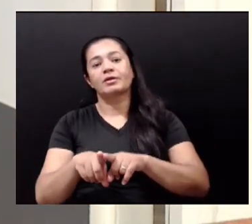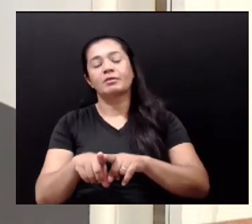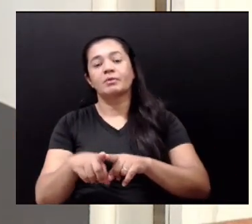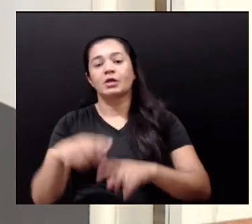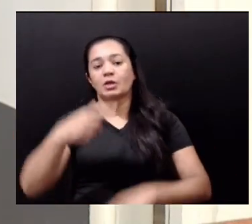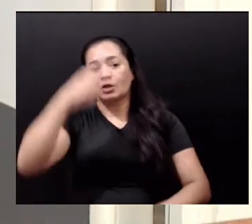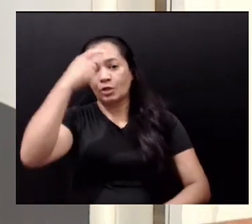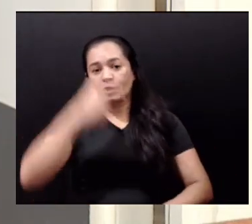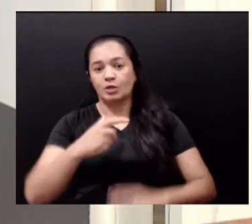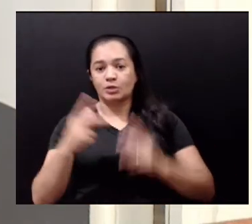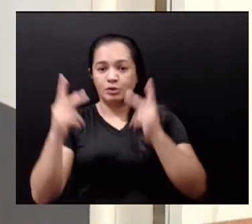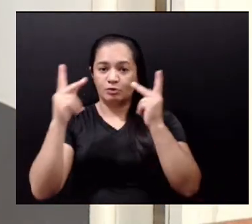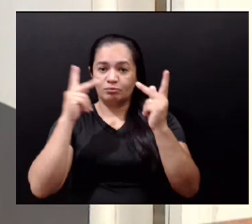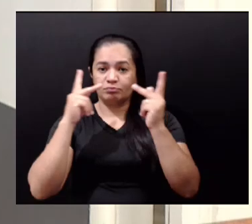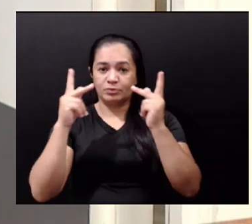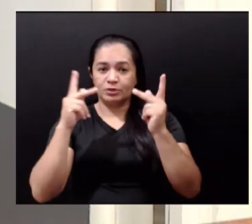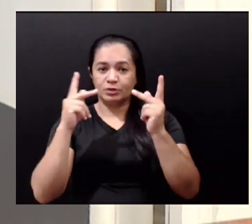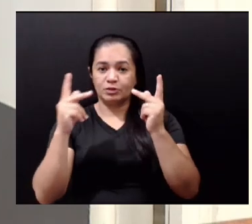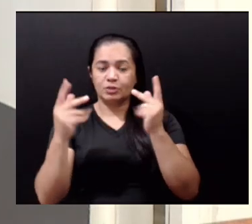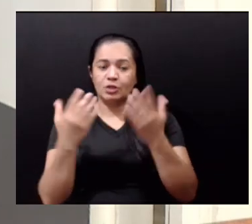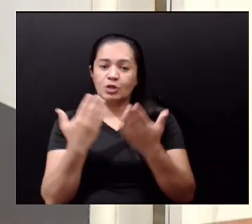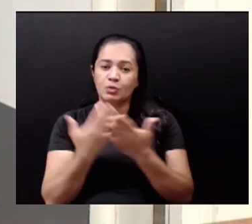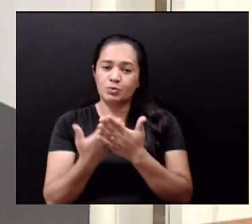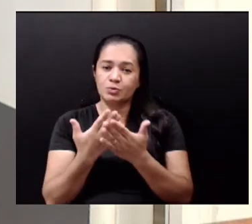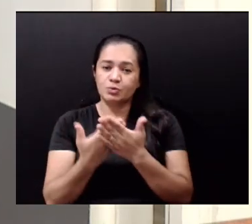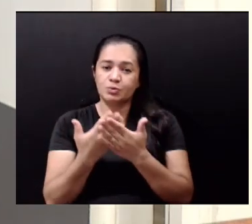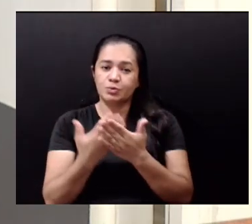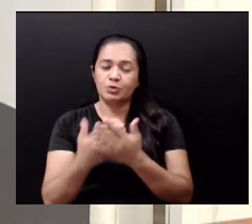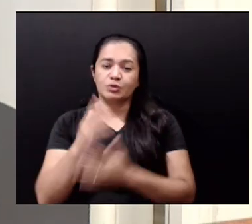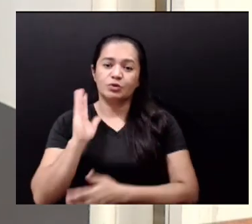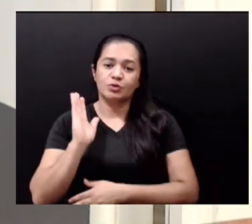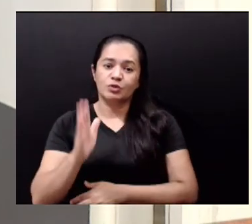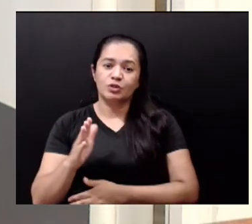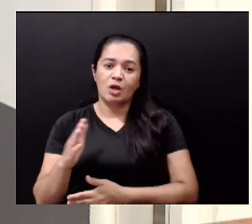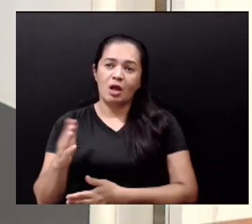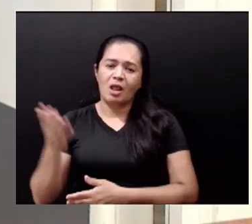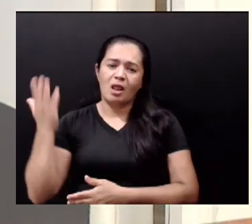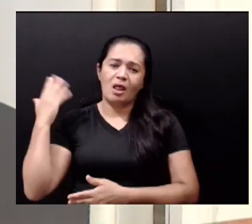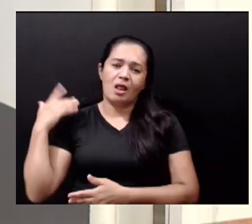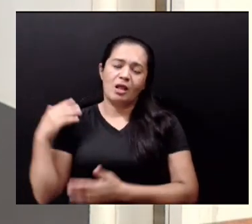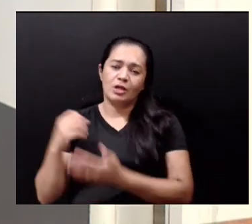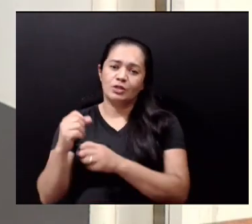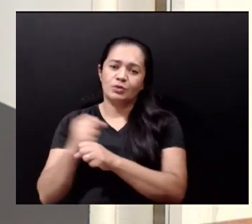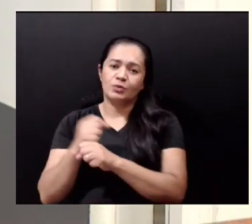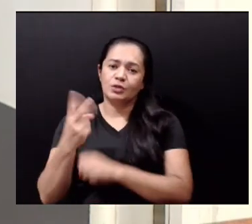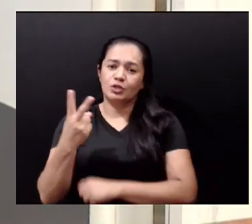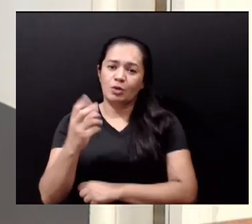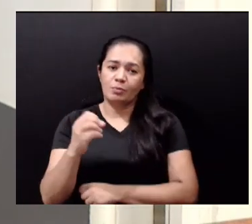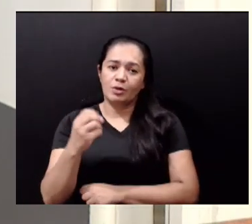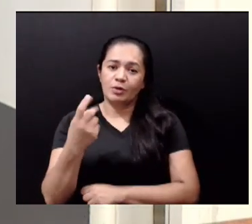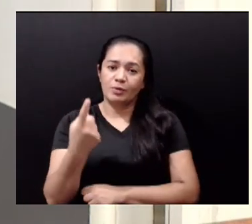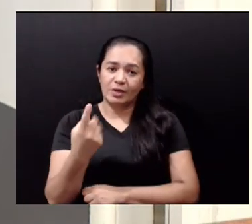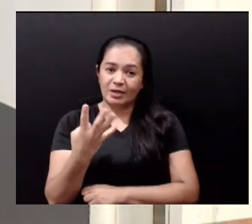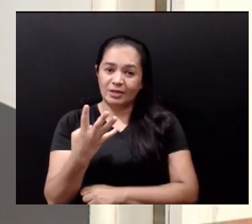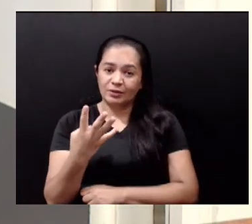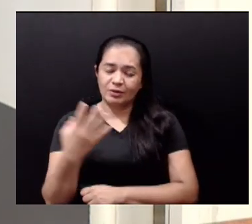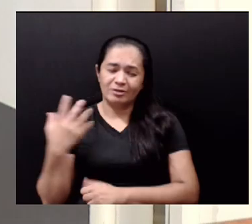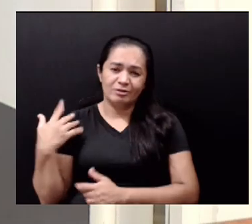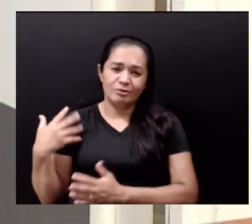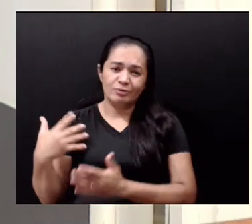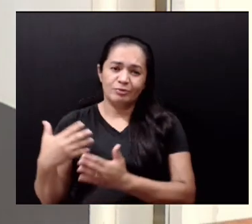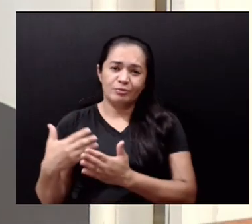esse fenômeno desde 2014, então faz algum tempo, assim, porque na minha formação ainda, me formei em